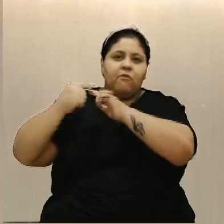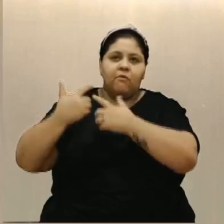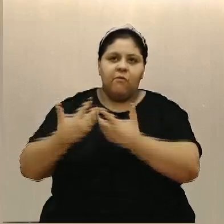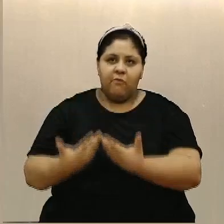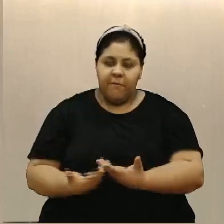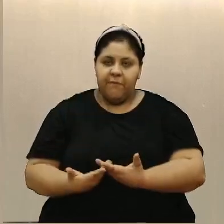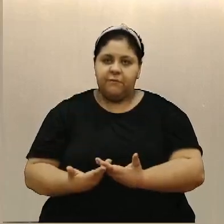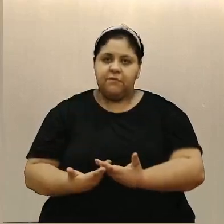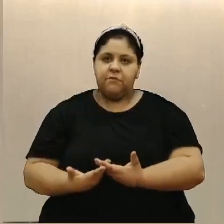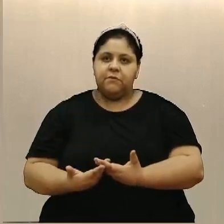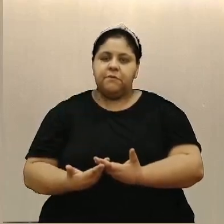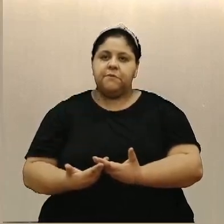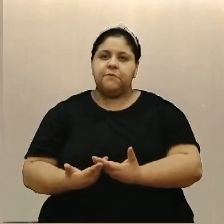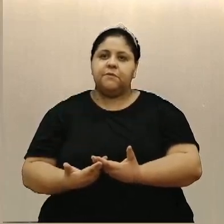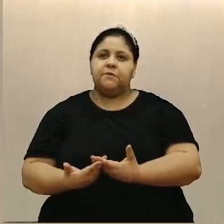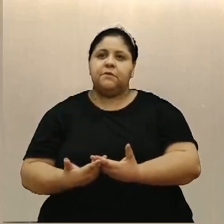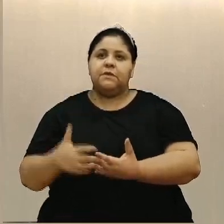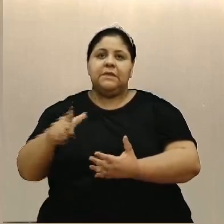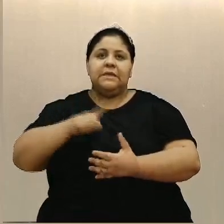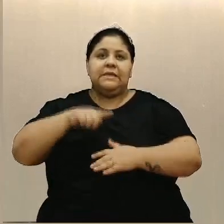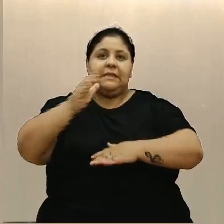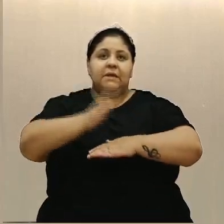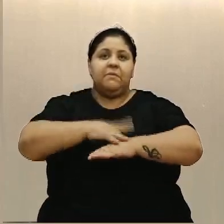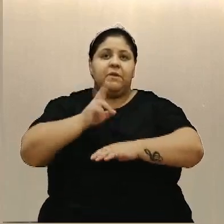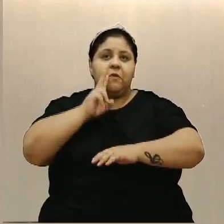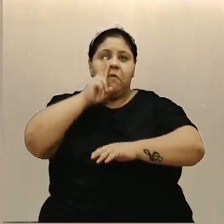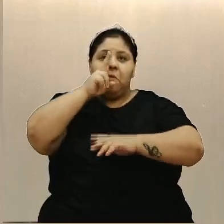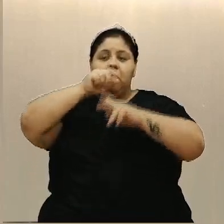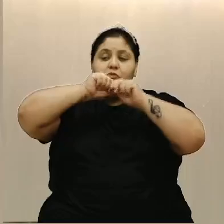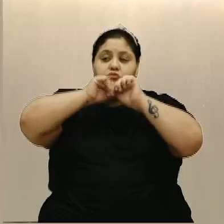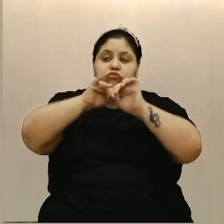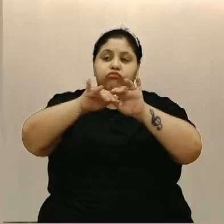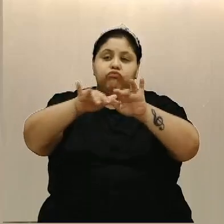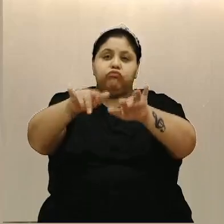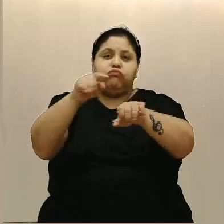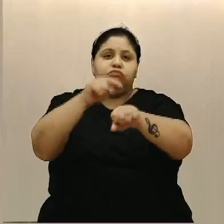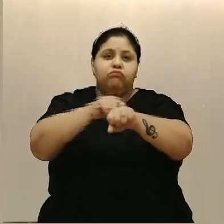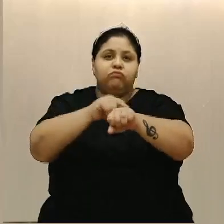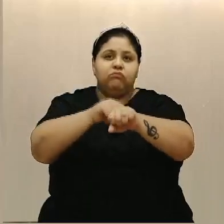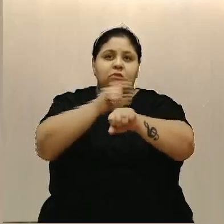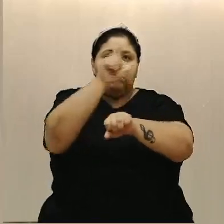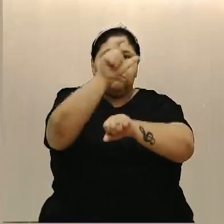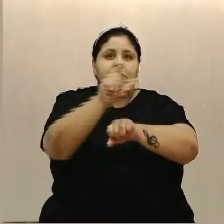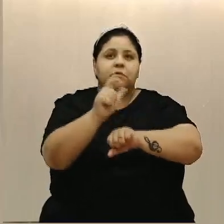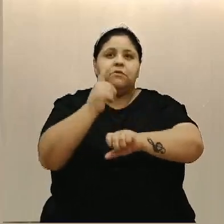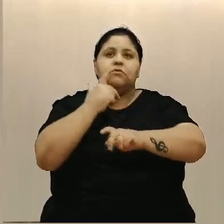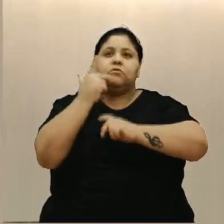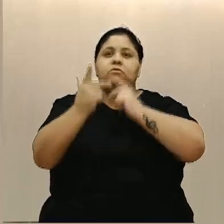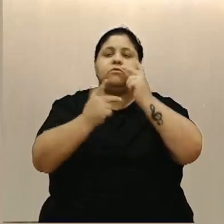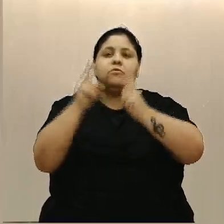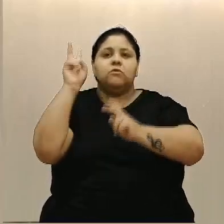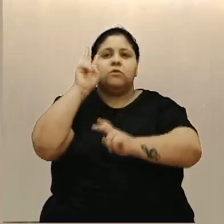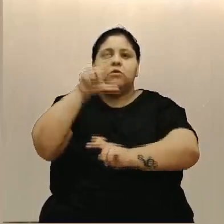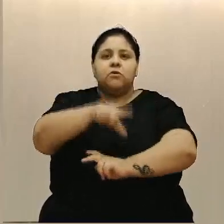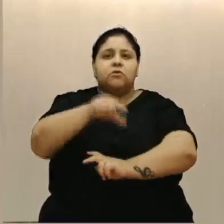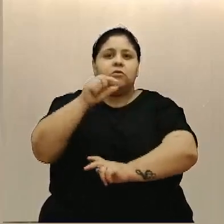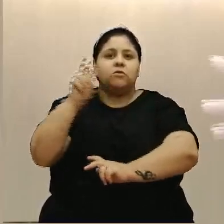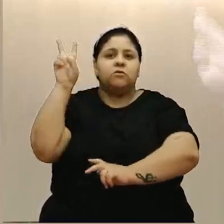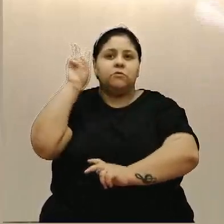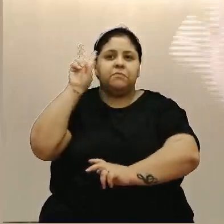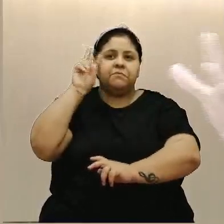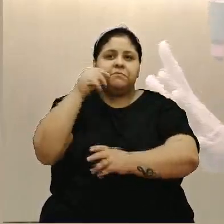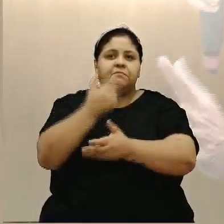nos chegam com mais potência e se multiplicam no tempo. Então os contadores vão reunindo. Eu escolhi uma história que